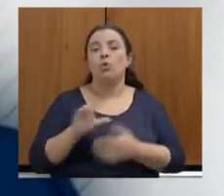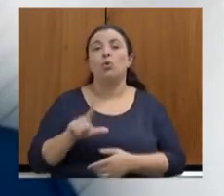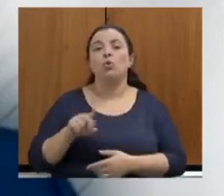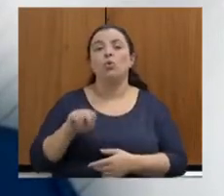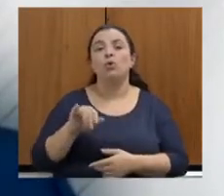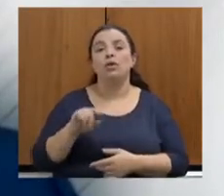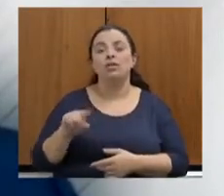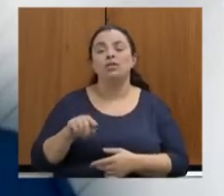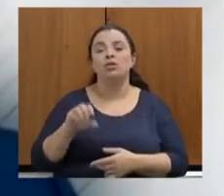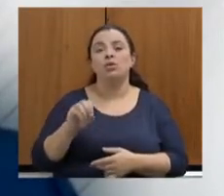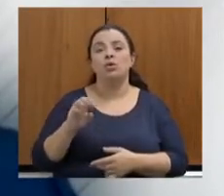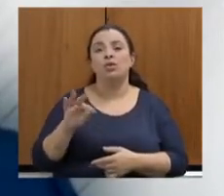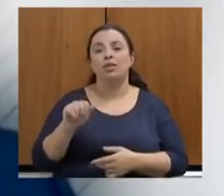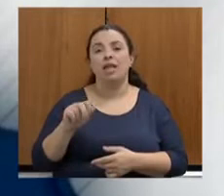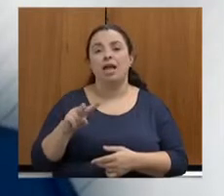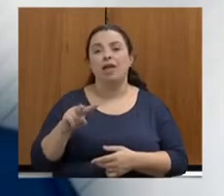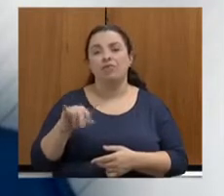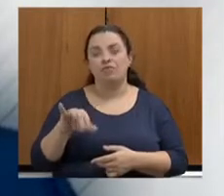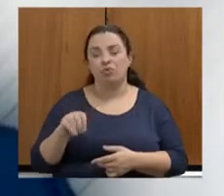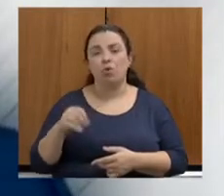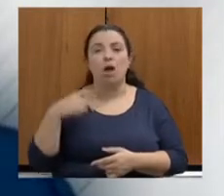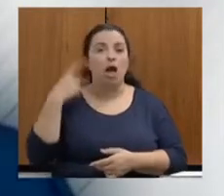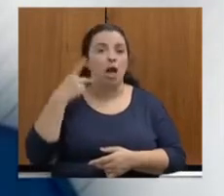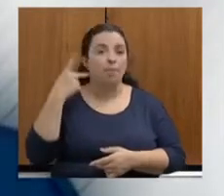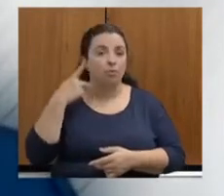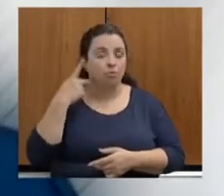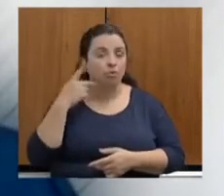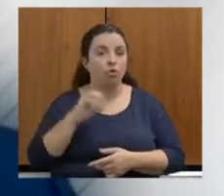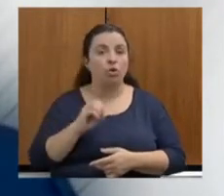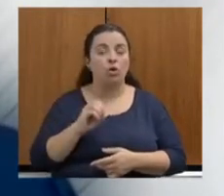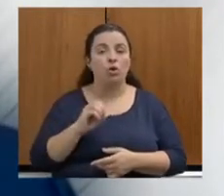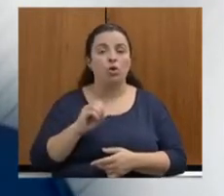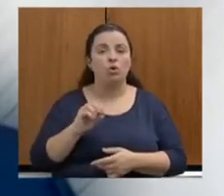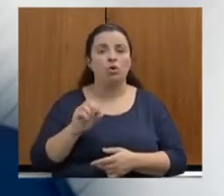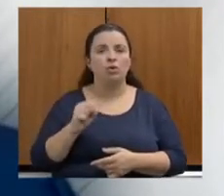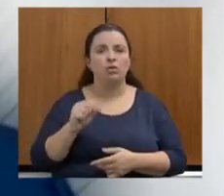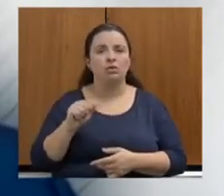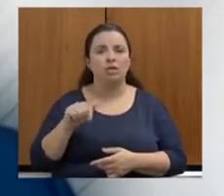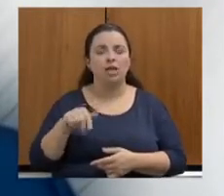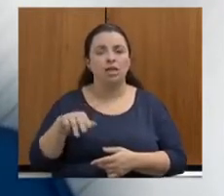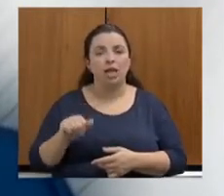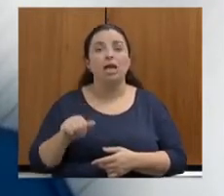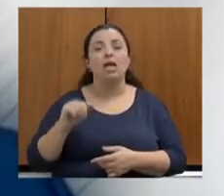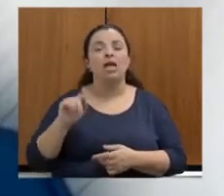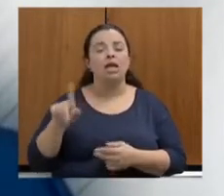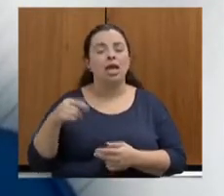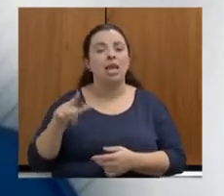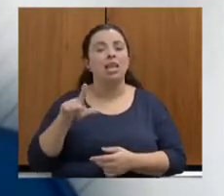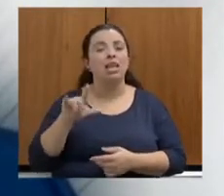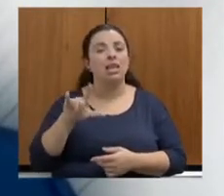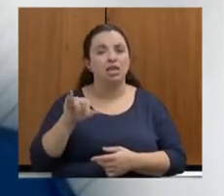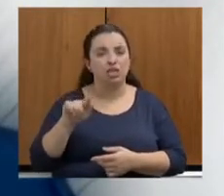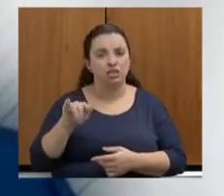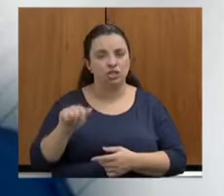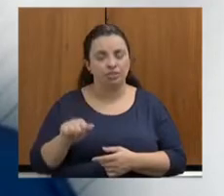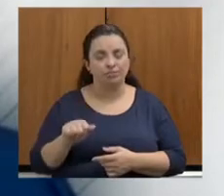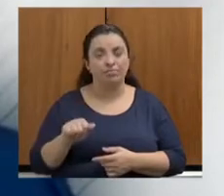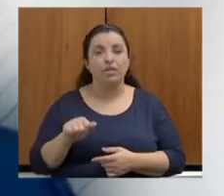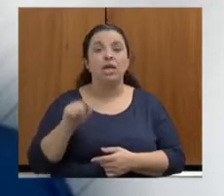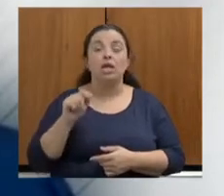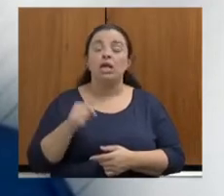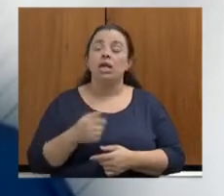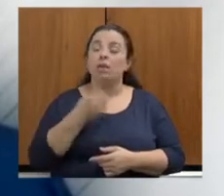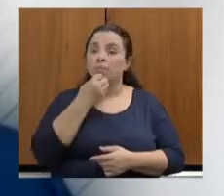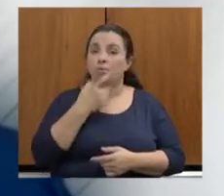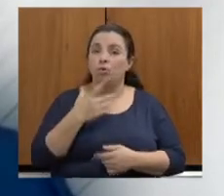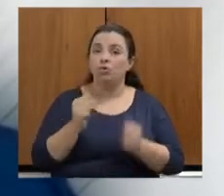e a Defensoria Pública da União é Lígia é sem dúvida é um prazer estar aqui com vocês é uma mesa é